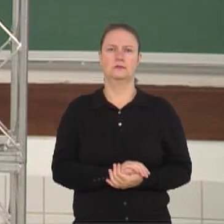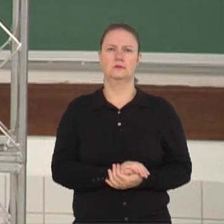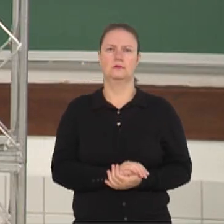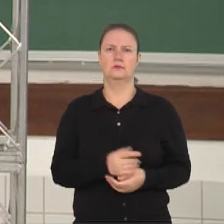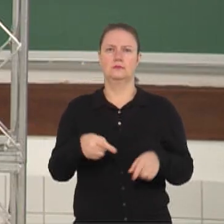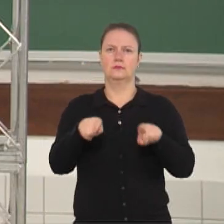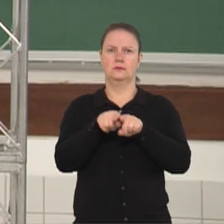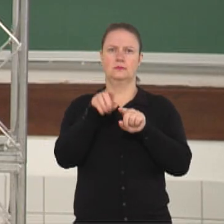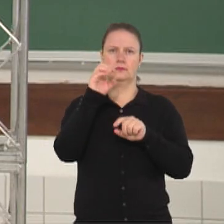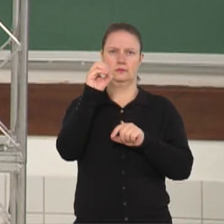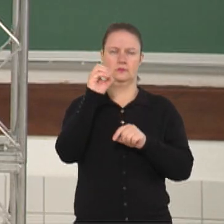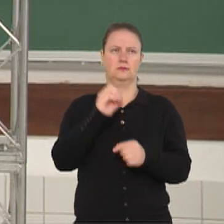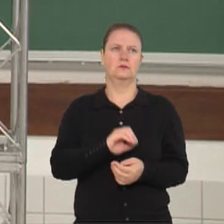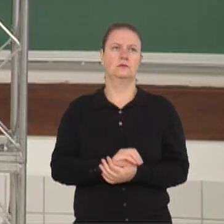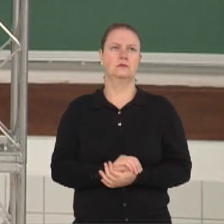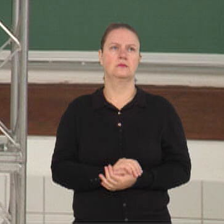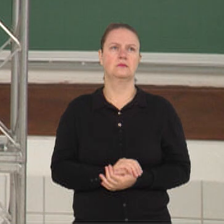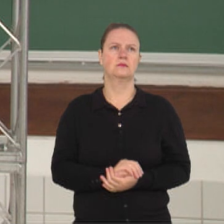zero.